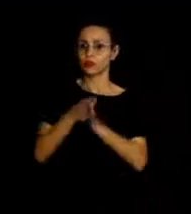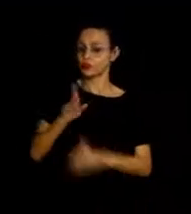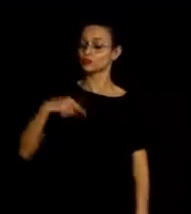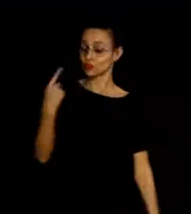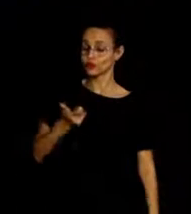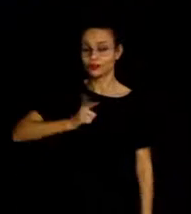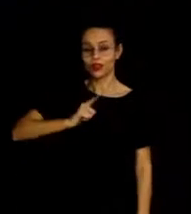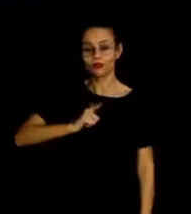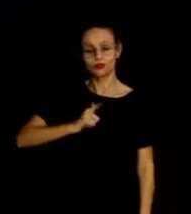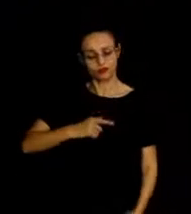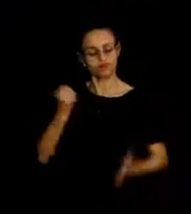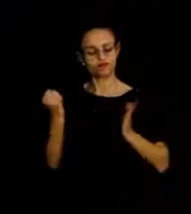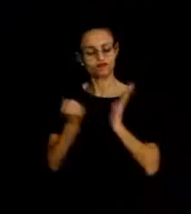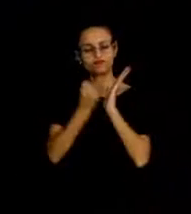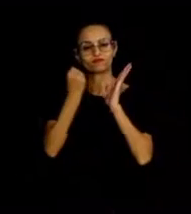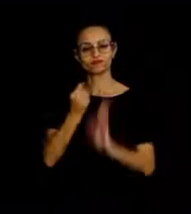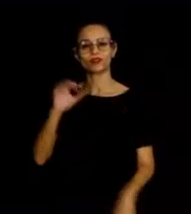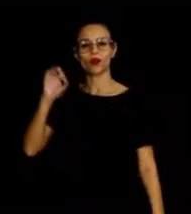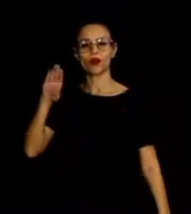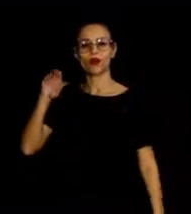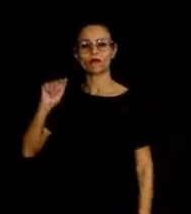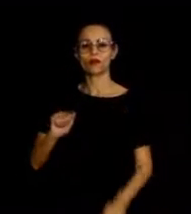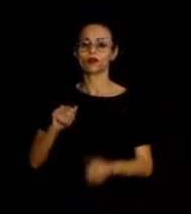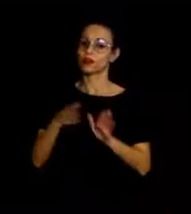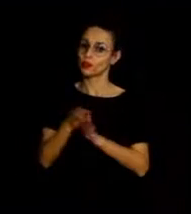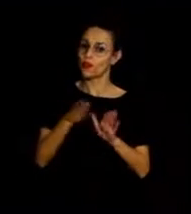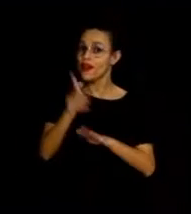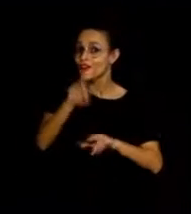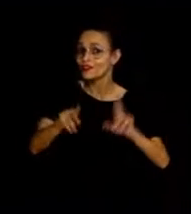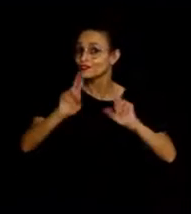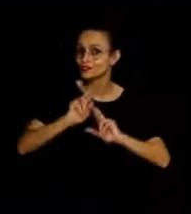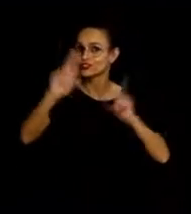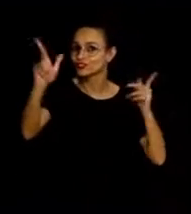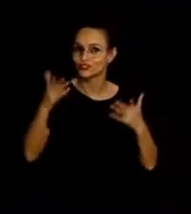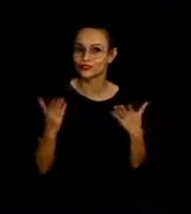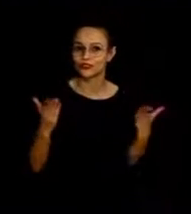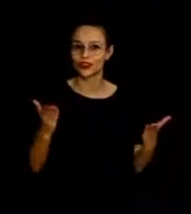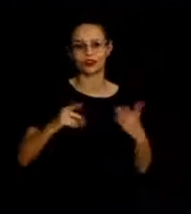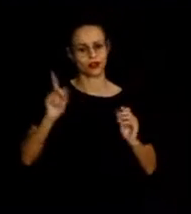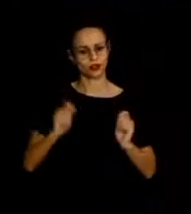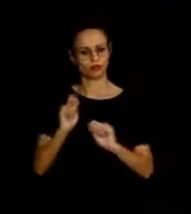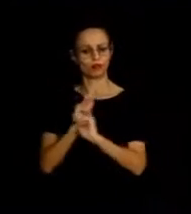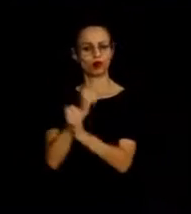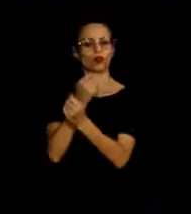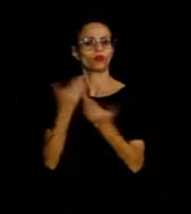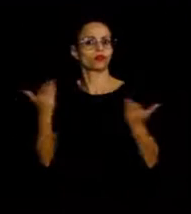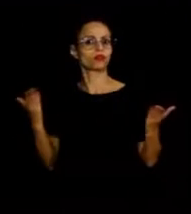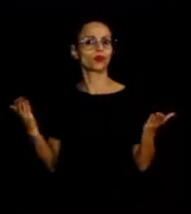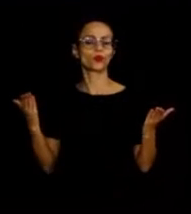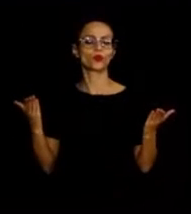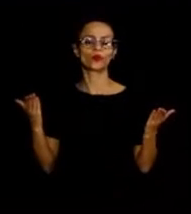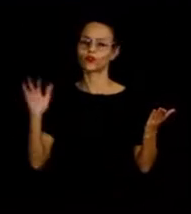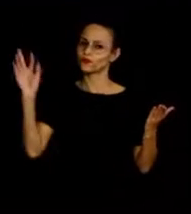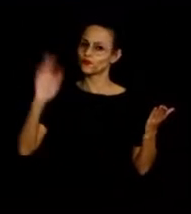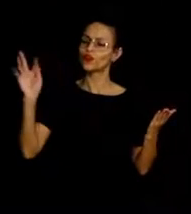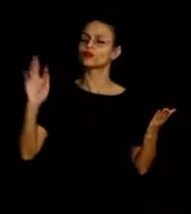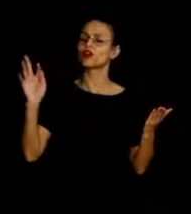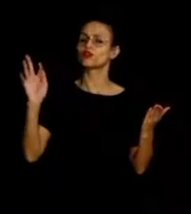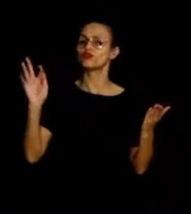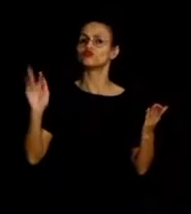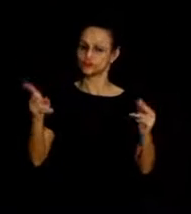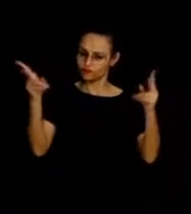nós temos nós temos os selos que por si só já é um diferencial já faz a quinta uma faculdade